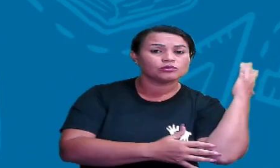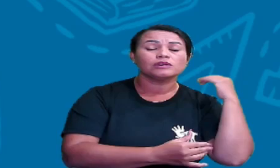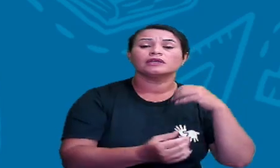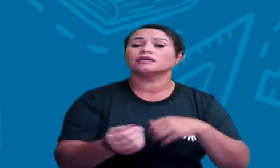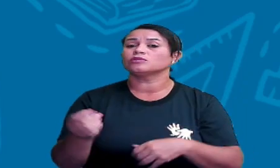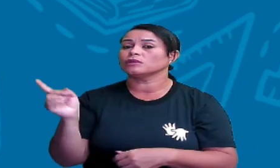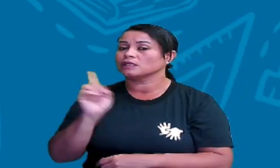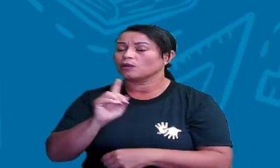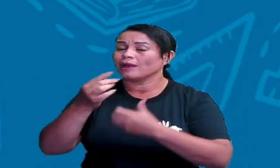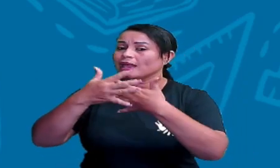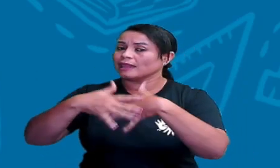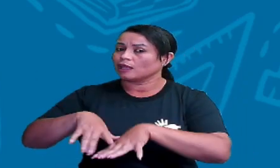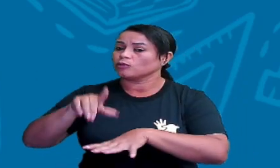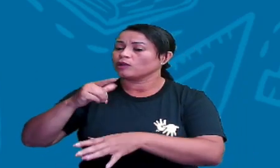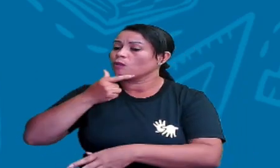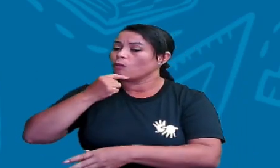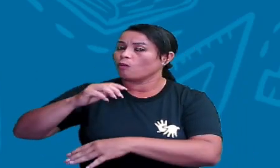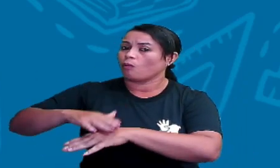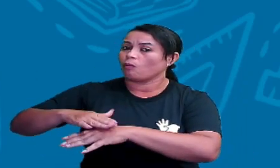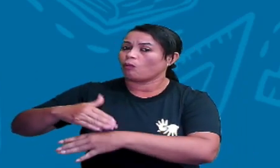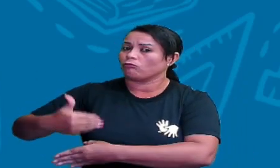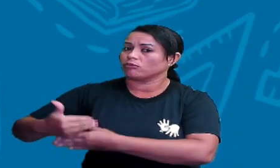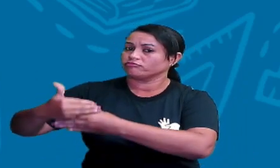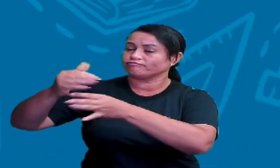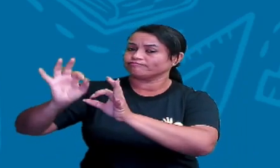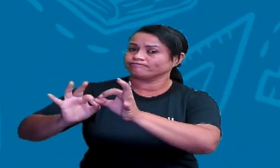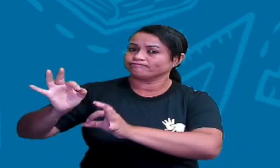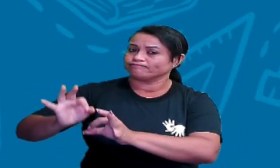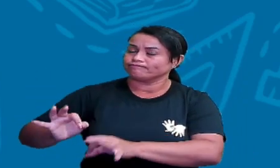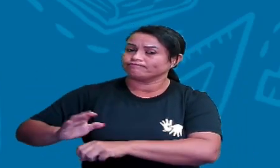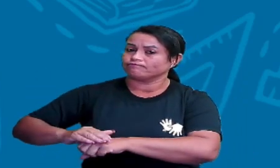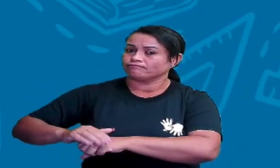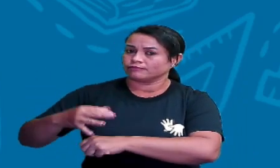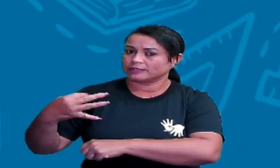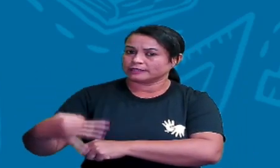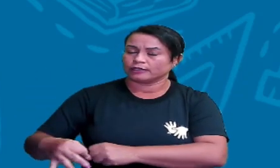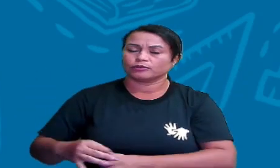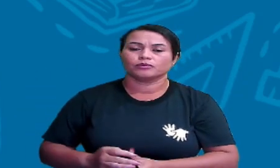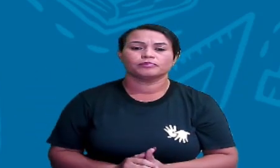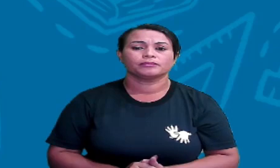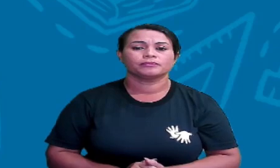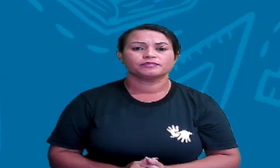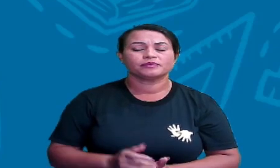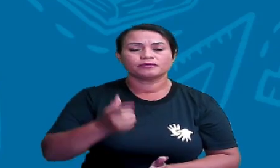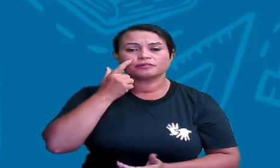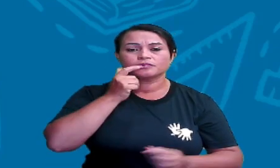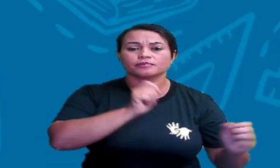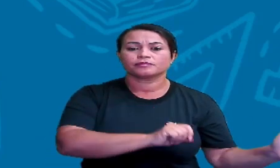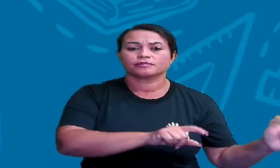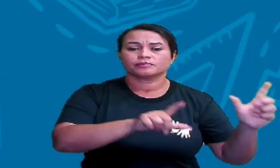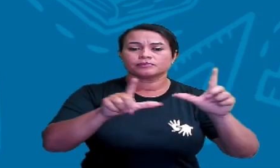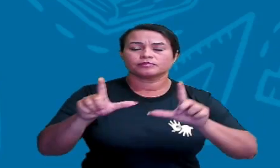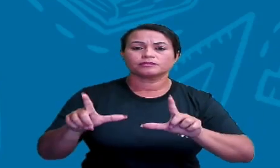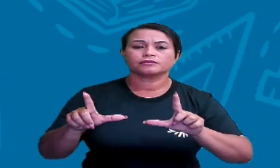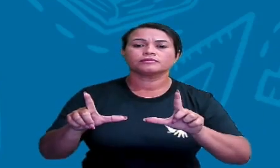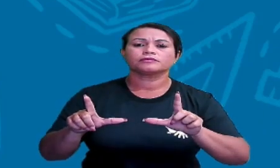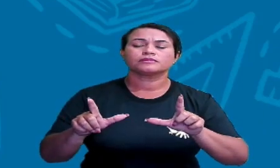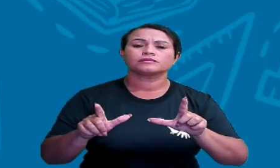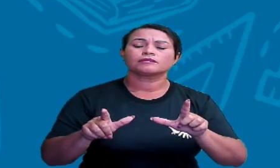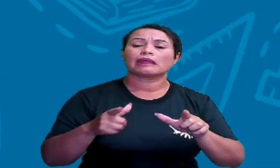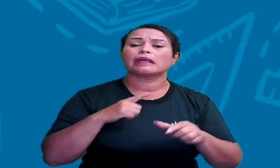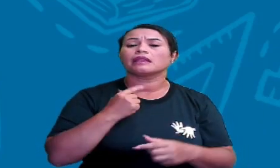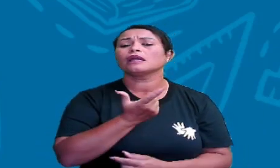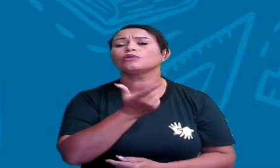artificial, aquele que é construído pelo homem, tá certo? Pelo ser humano. Vamos para o próximo, ó. Por